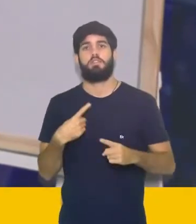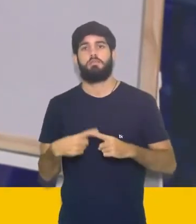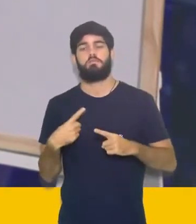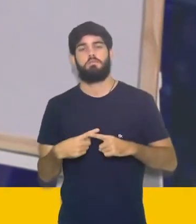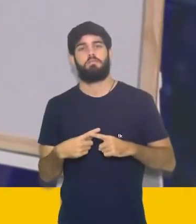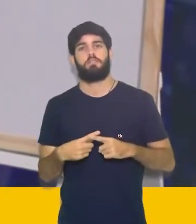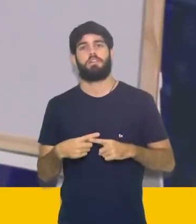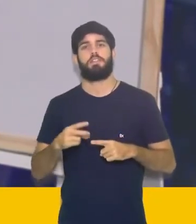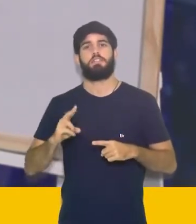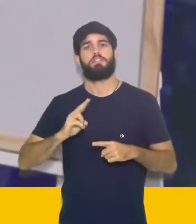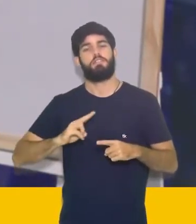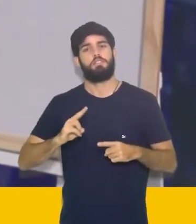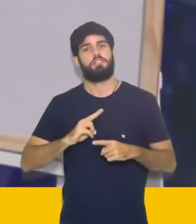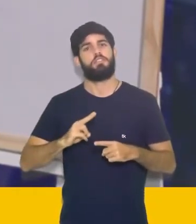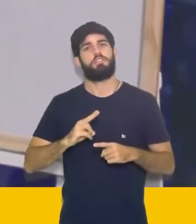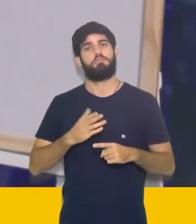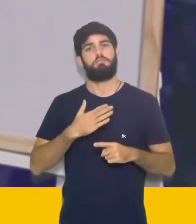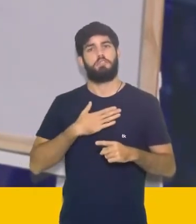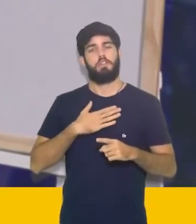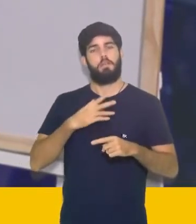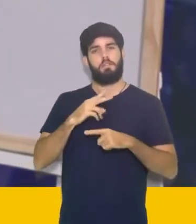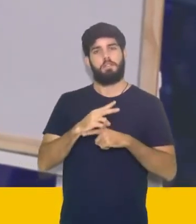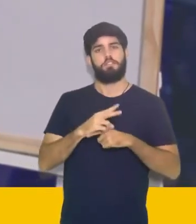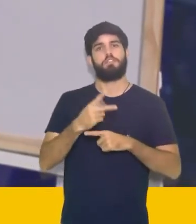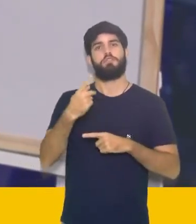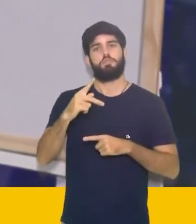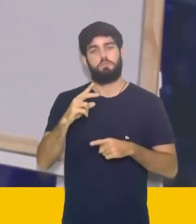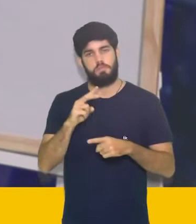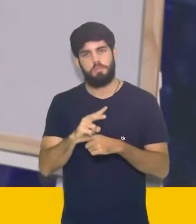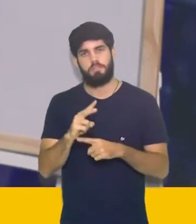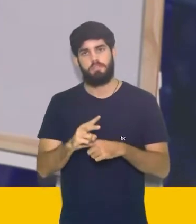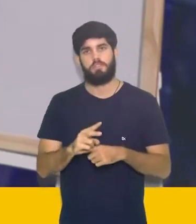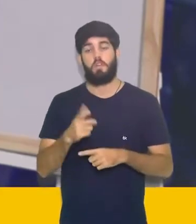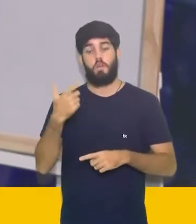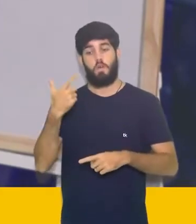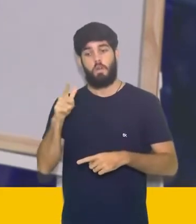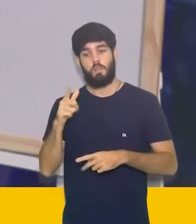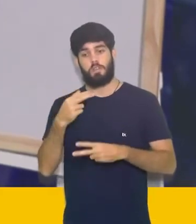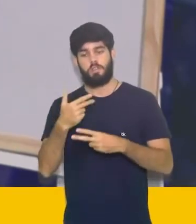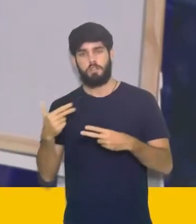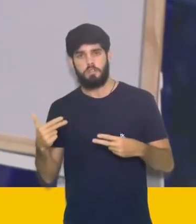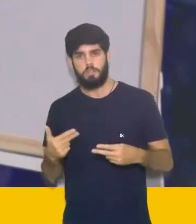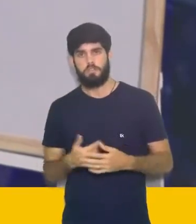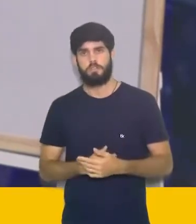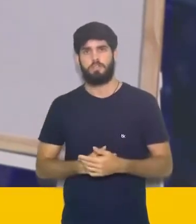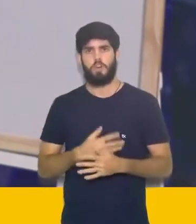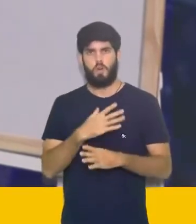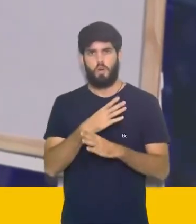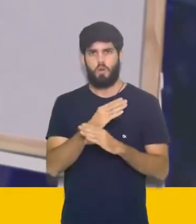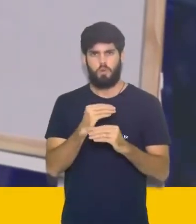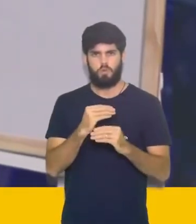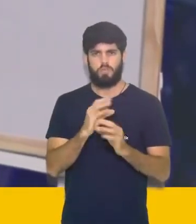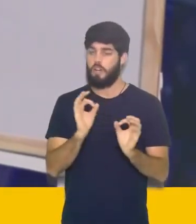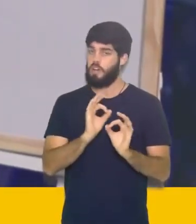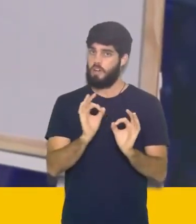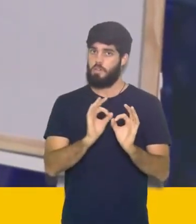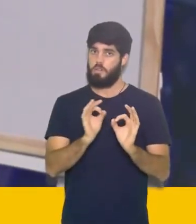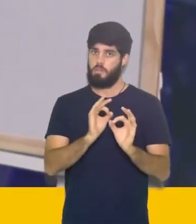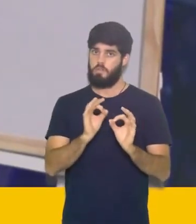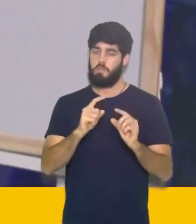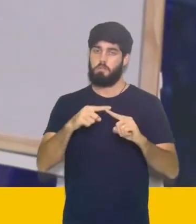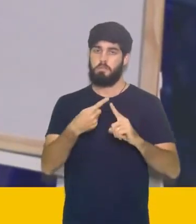minha proteção e para a proteção de todos. Outra coisa, olha a conexão. Outra coisa. Outra coisa é conjunção?